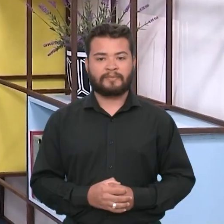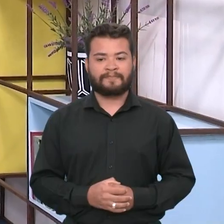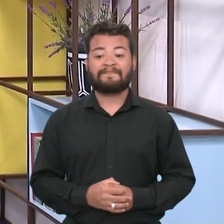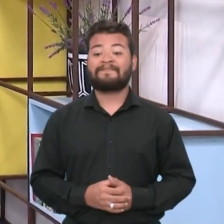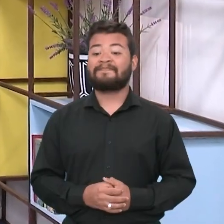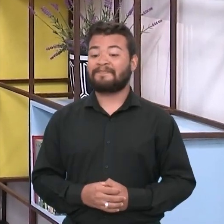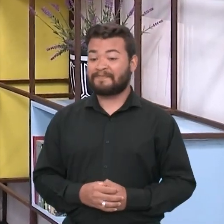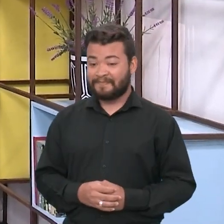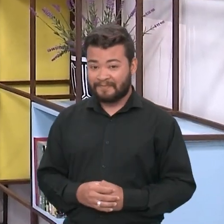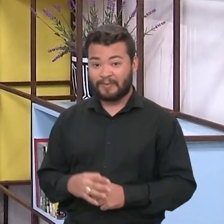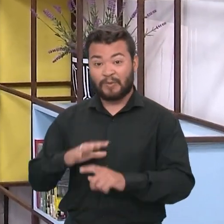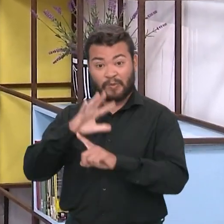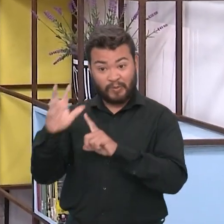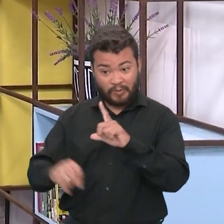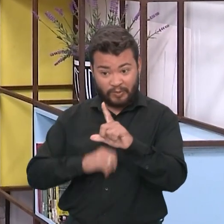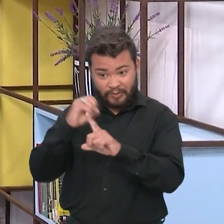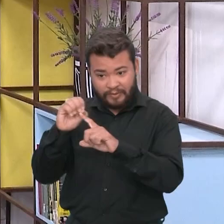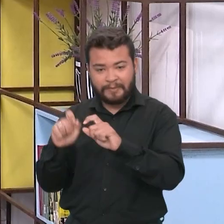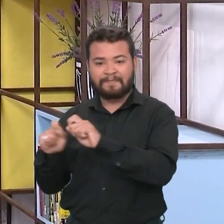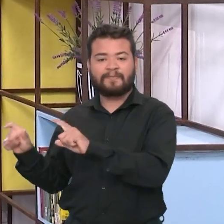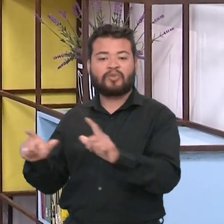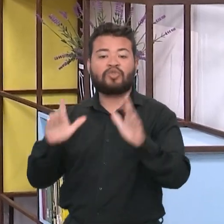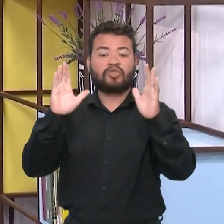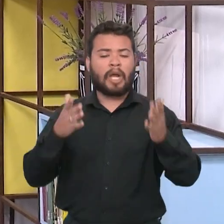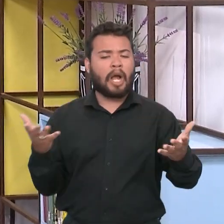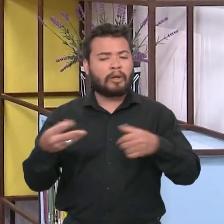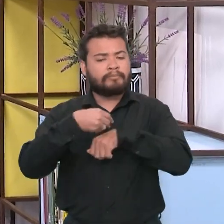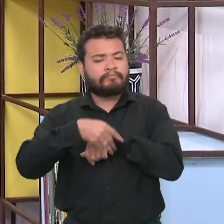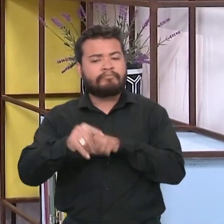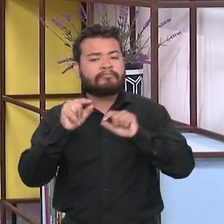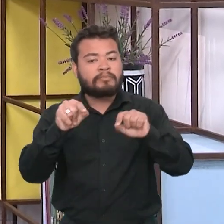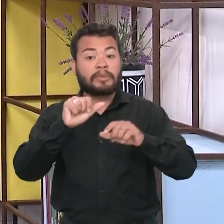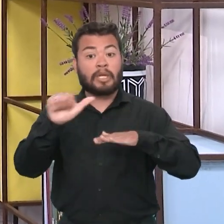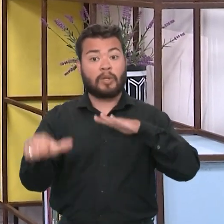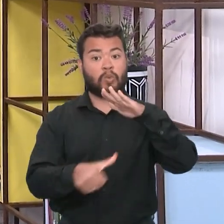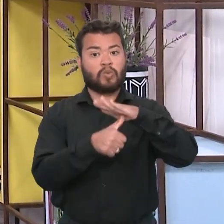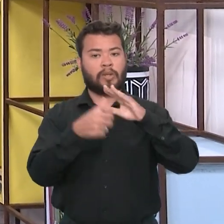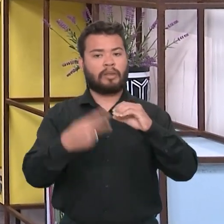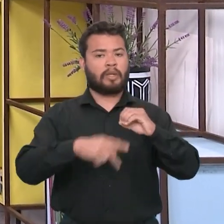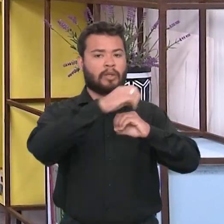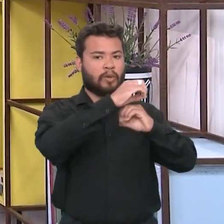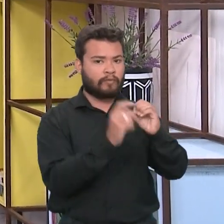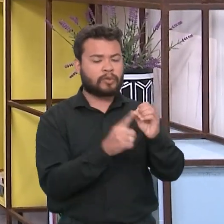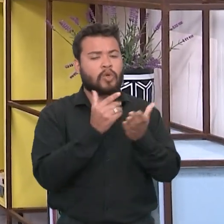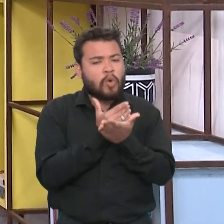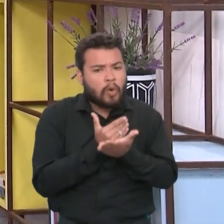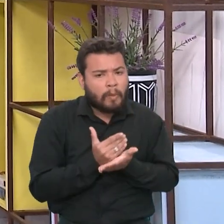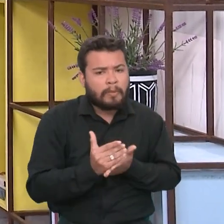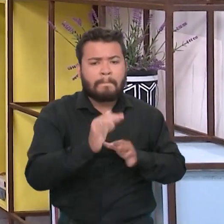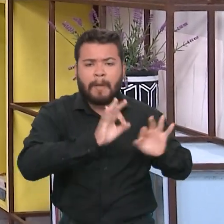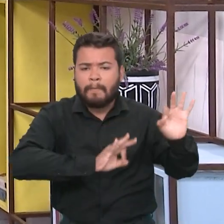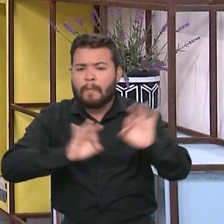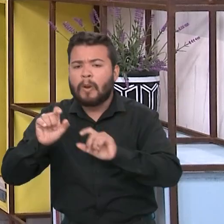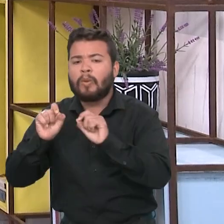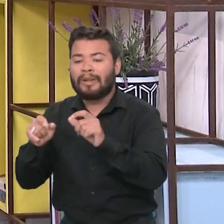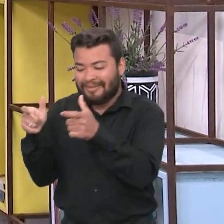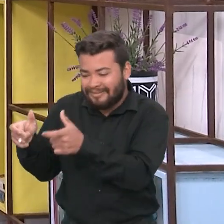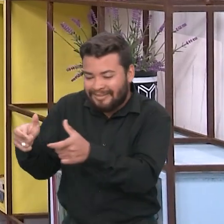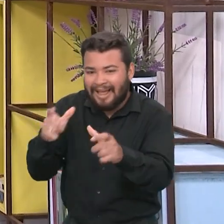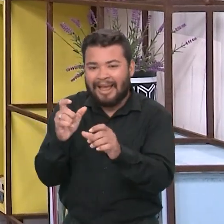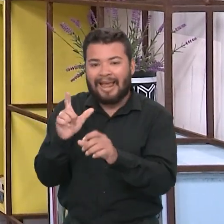Muito bem, já estamos de volta com o Mundo UFG e agora eu te conto que a reitoria da UFG deu início a um diagnóstico sobre os laboratórios